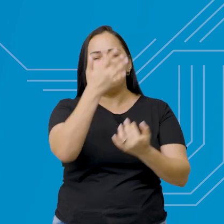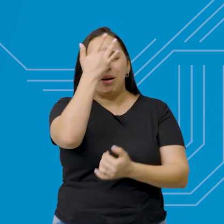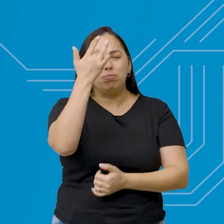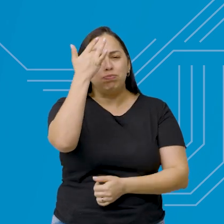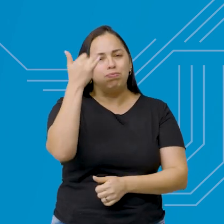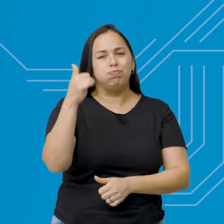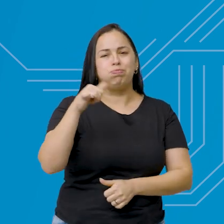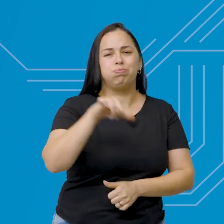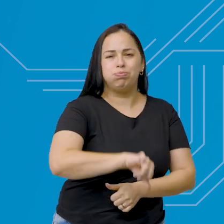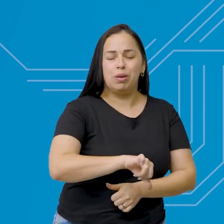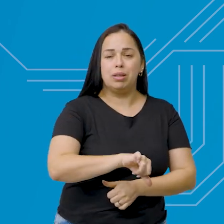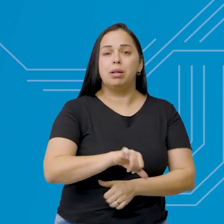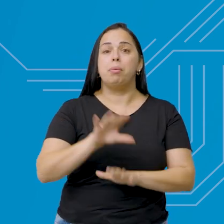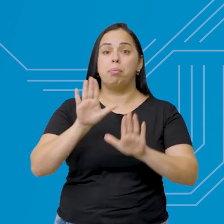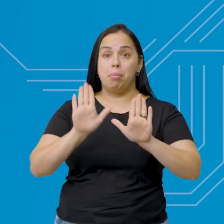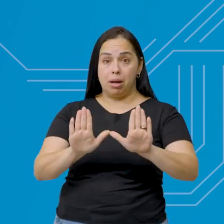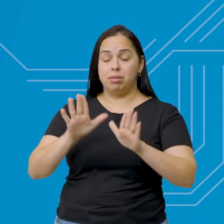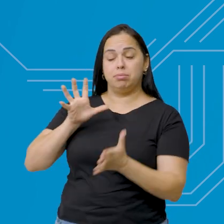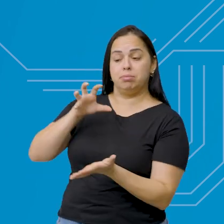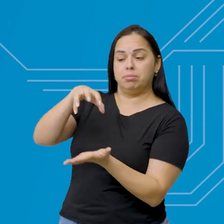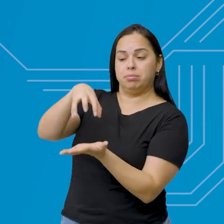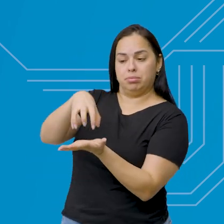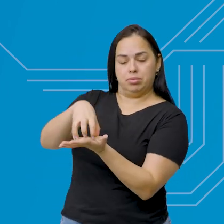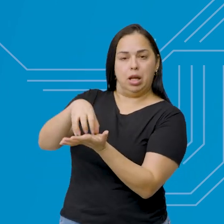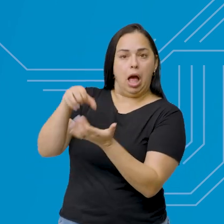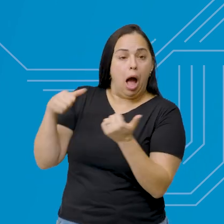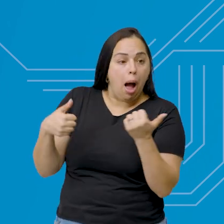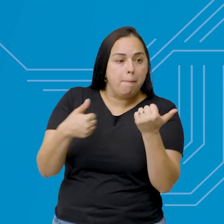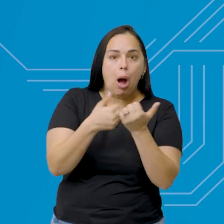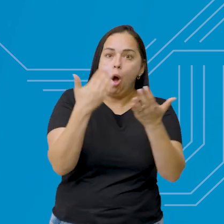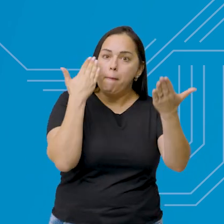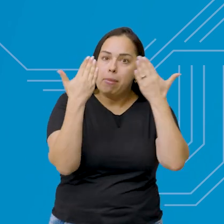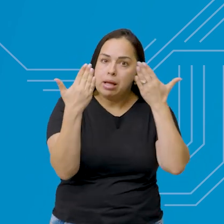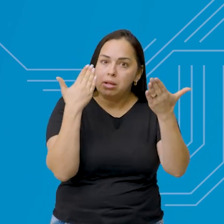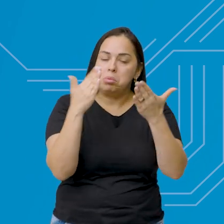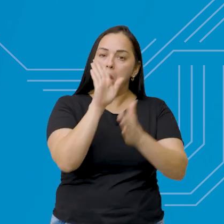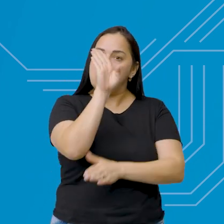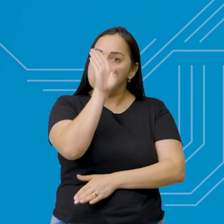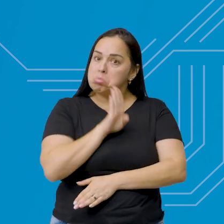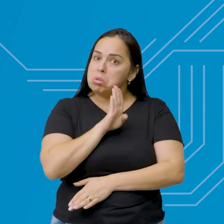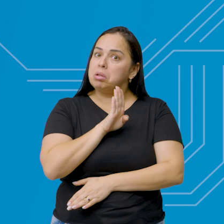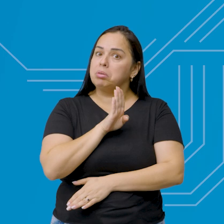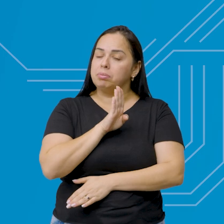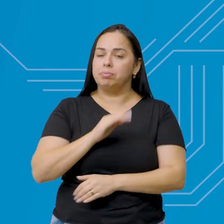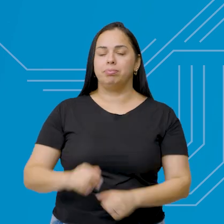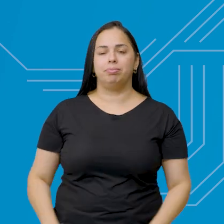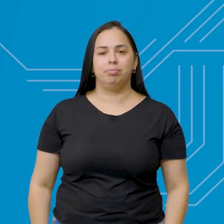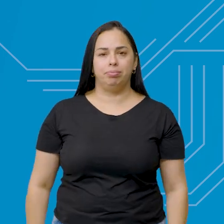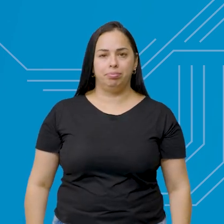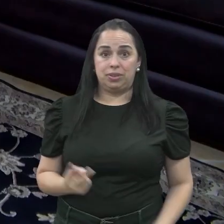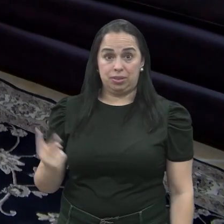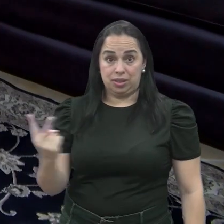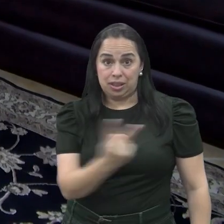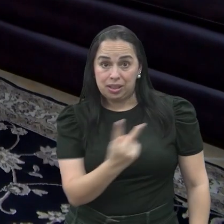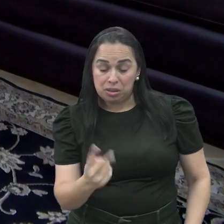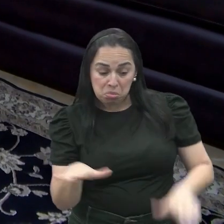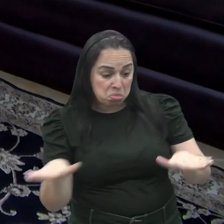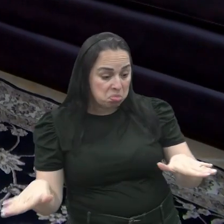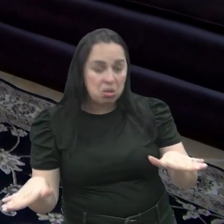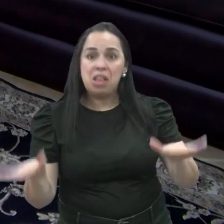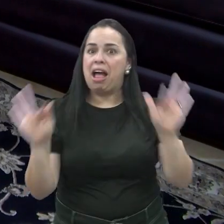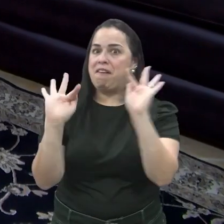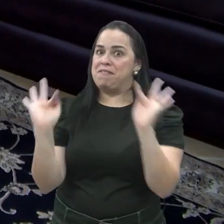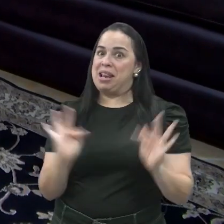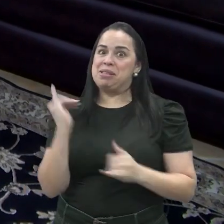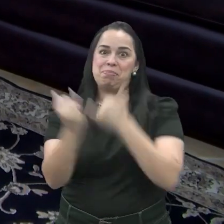bebês prematuros. Uma ONG oferece apoio psicológico a essas famílias de forma gratuita e remota. Quem vê Manuela